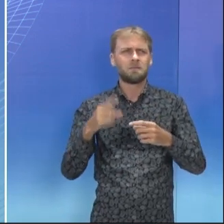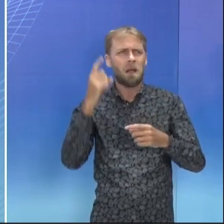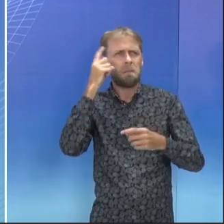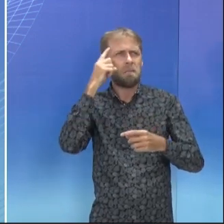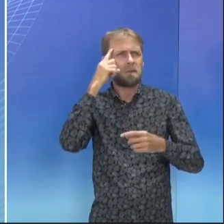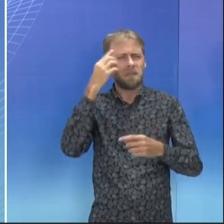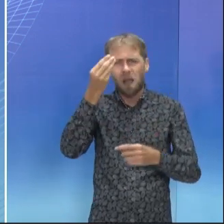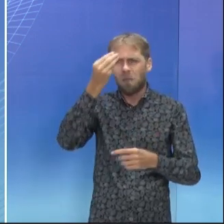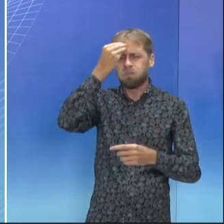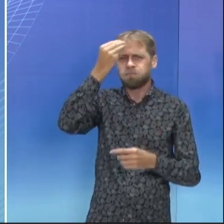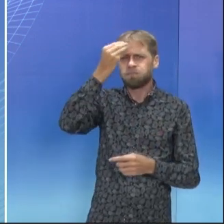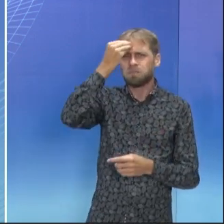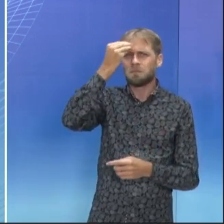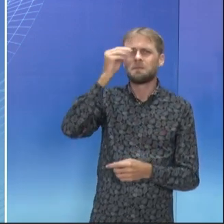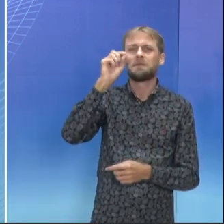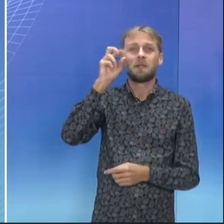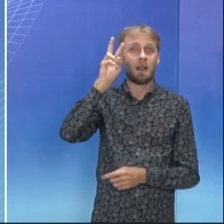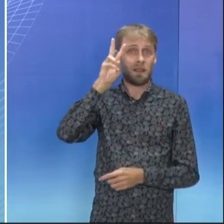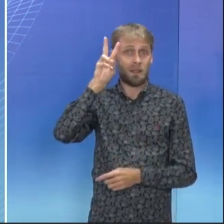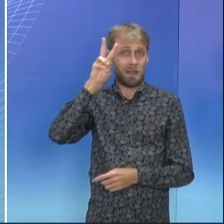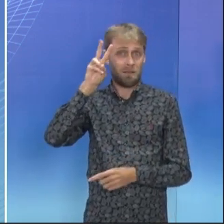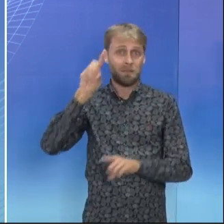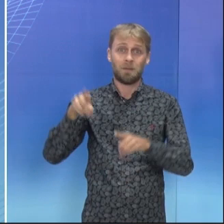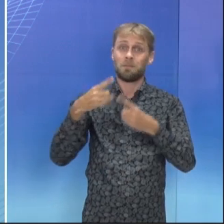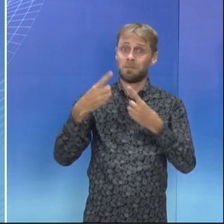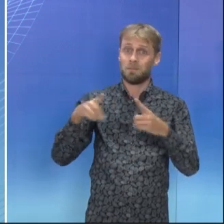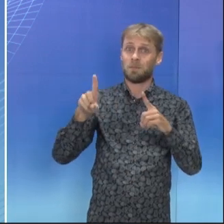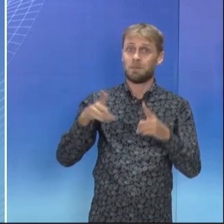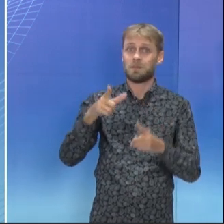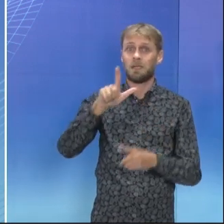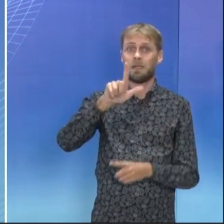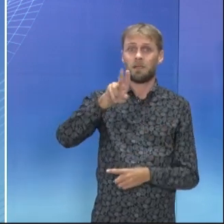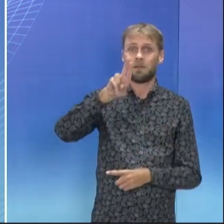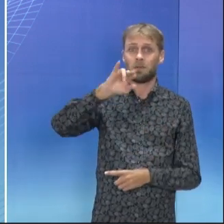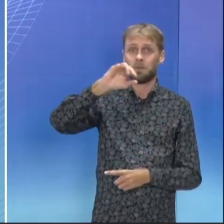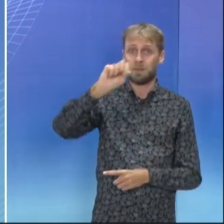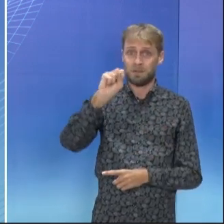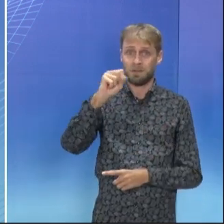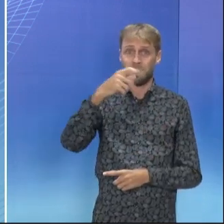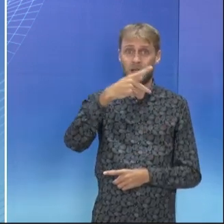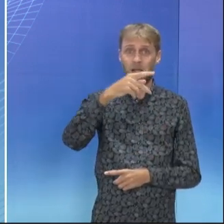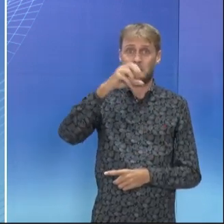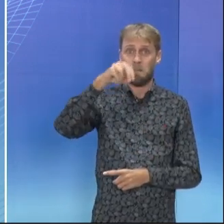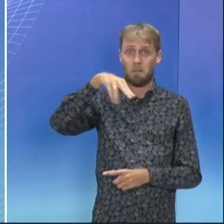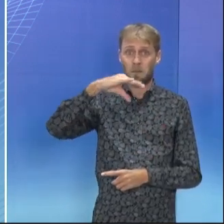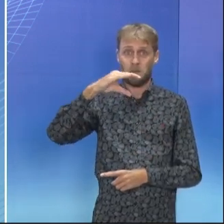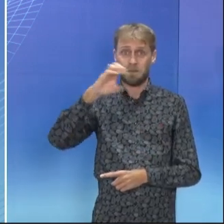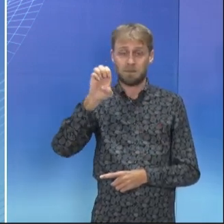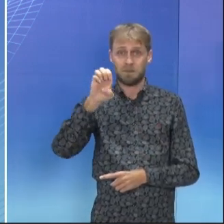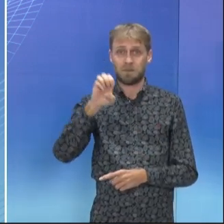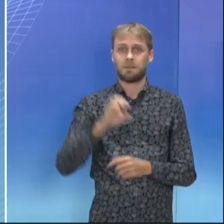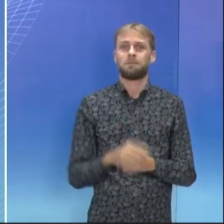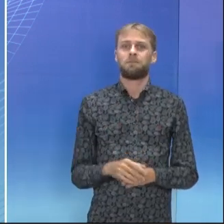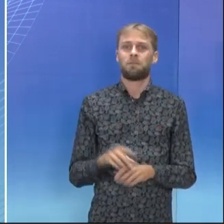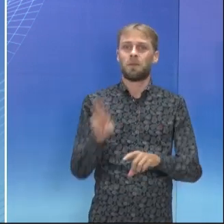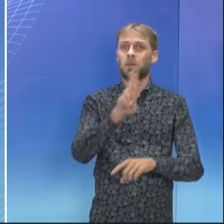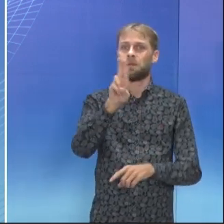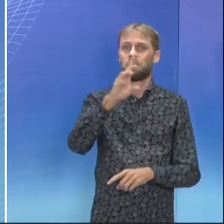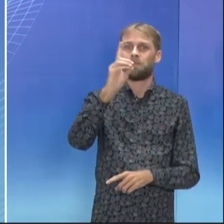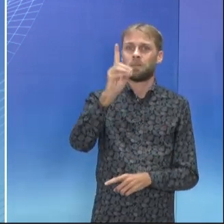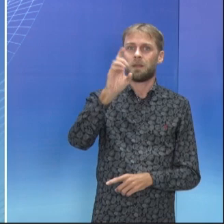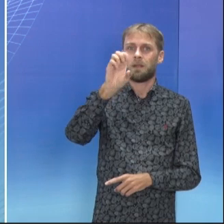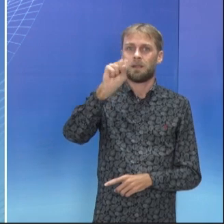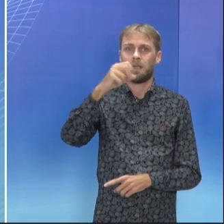chiclete, eu não sei se para alguns, né? Quem lembra? A música é de Luiz Fonsi. Ela diz assim, ó,